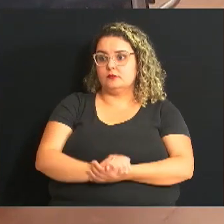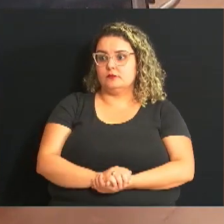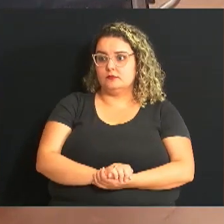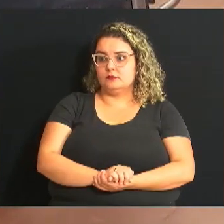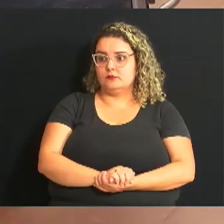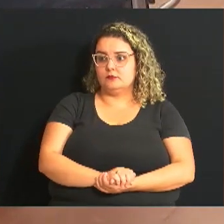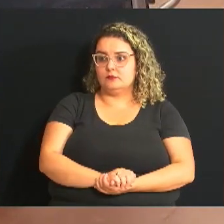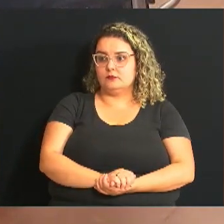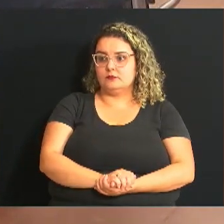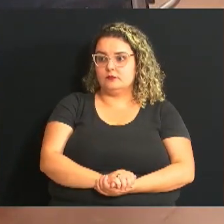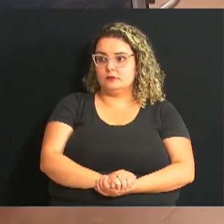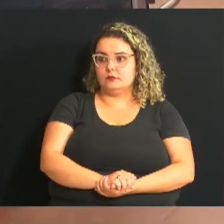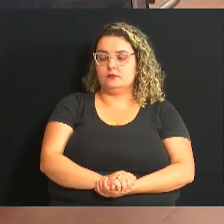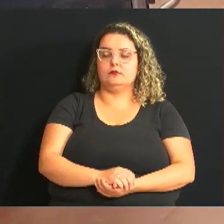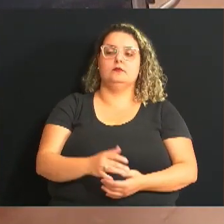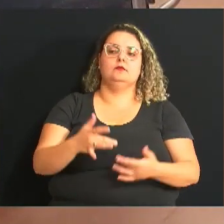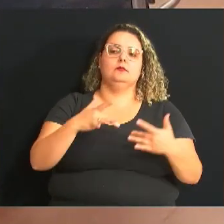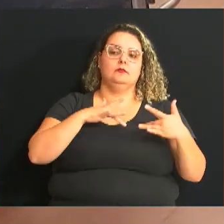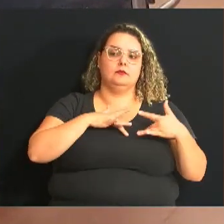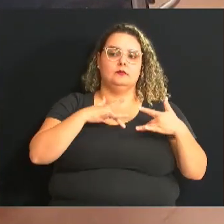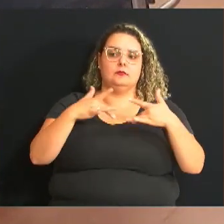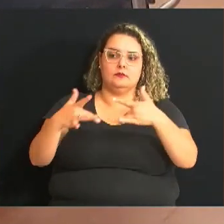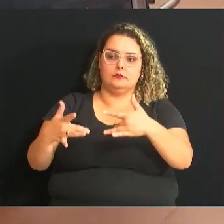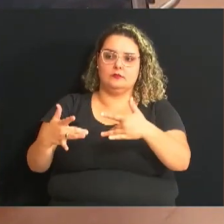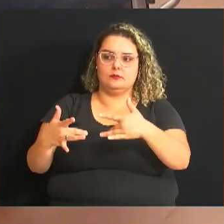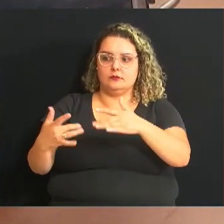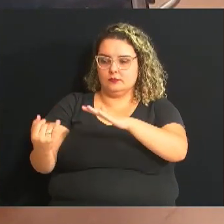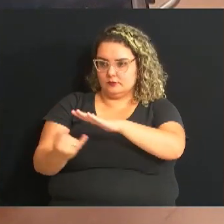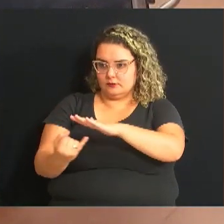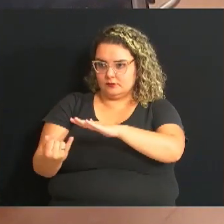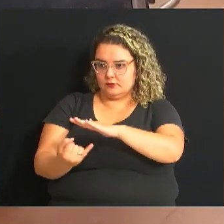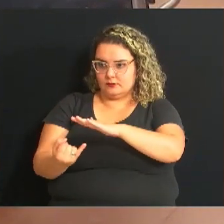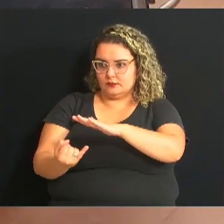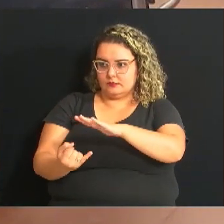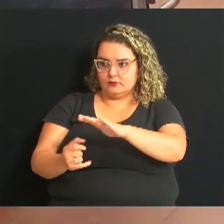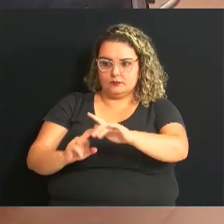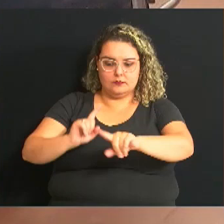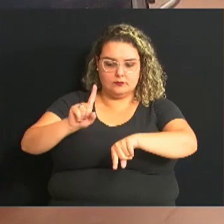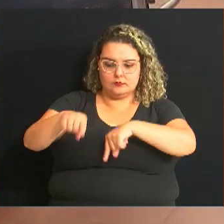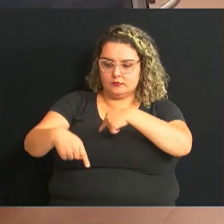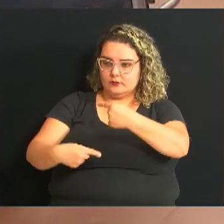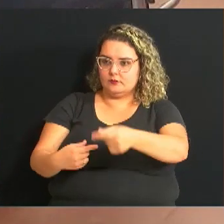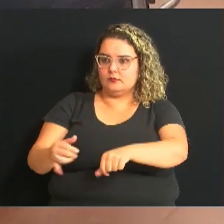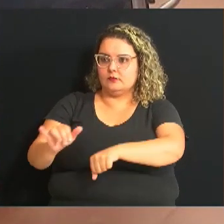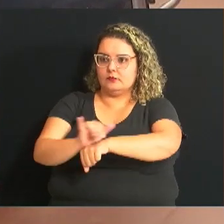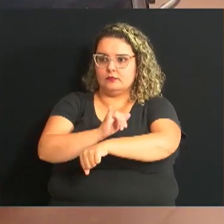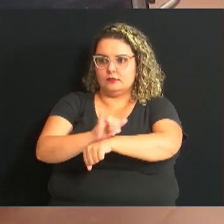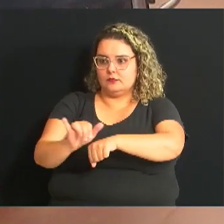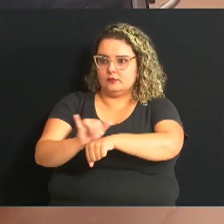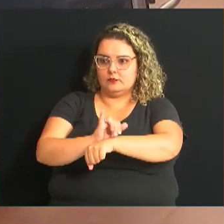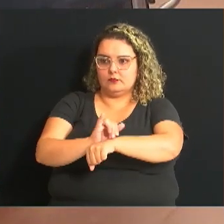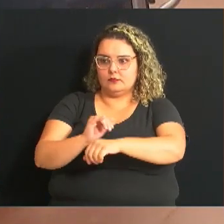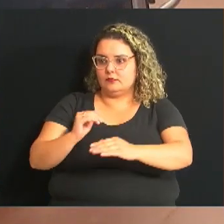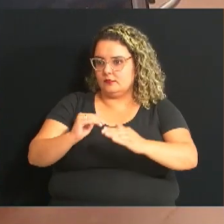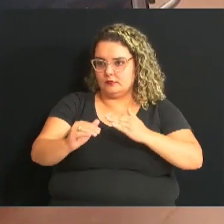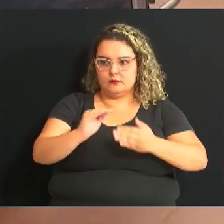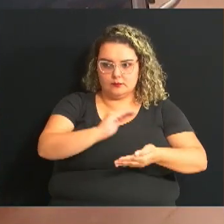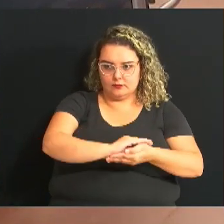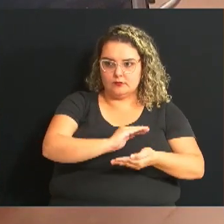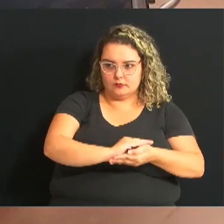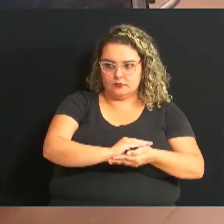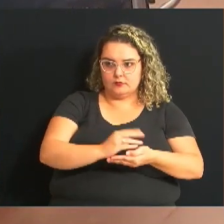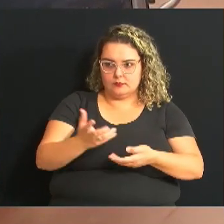eu doei para uma entidade X, é um outro mecanismo que não tem nada a ver com o fundo, é isso que eu quero deixar